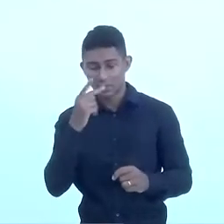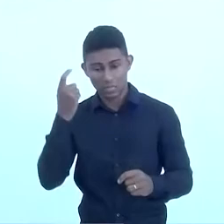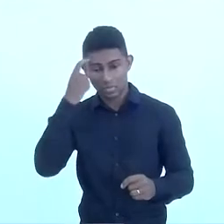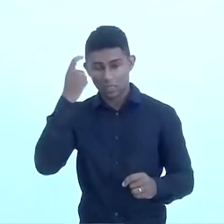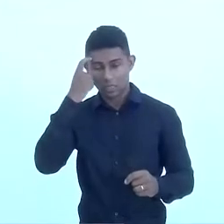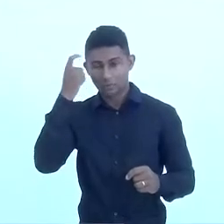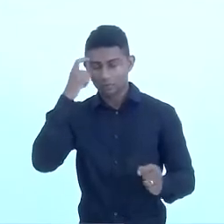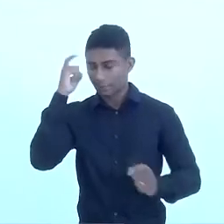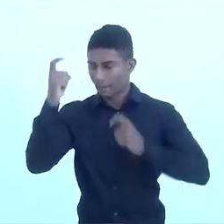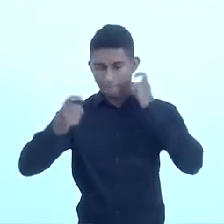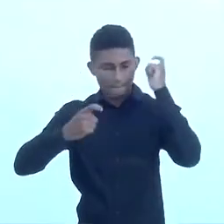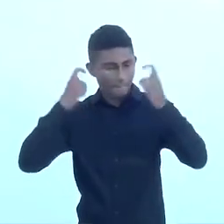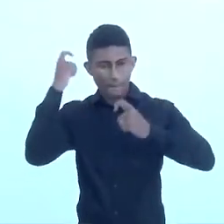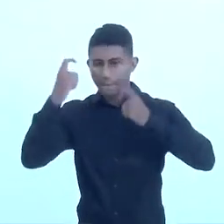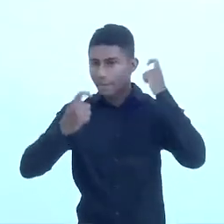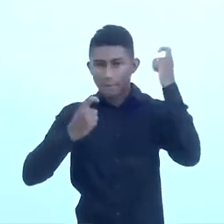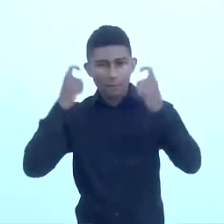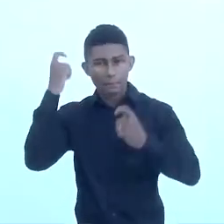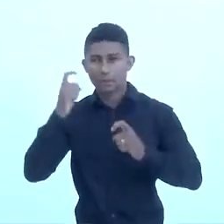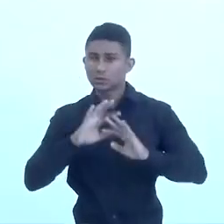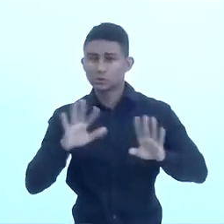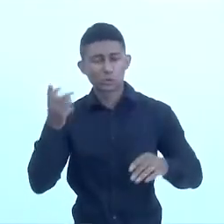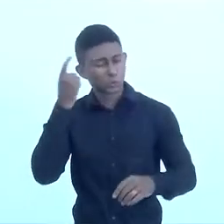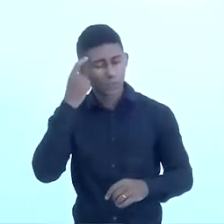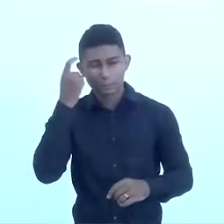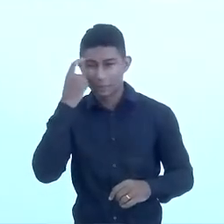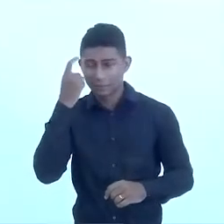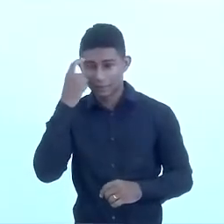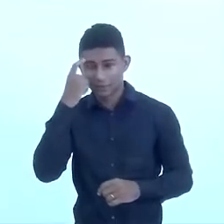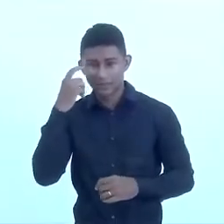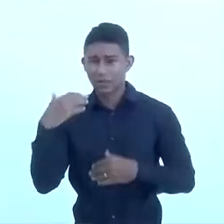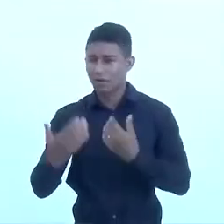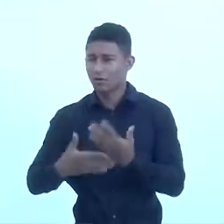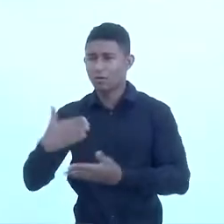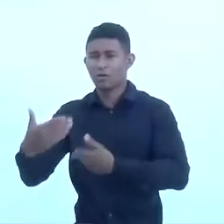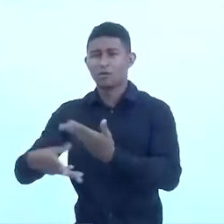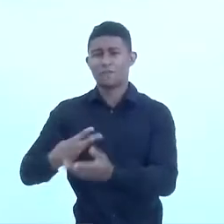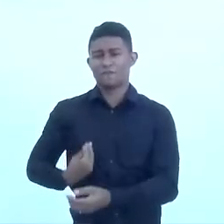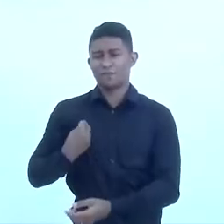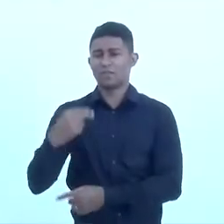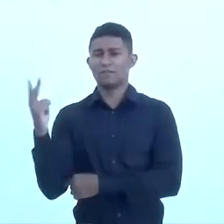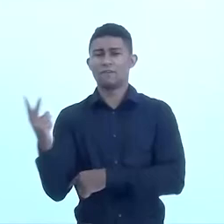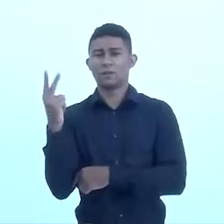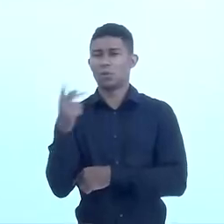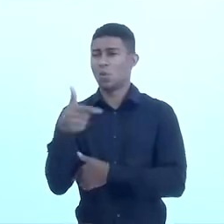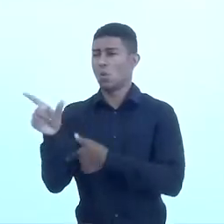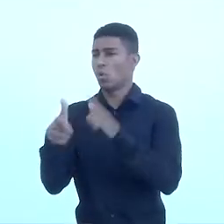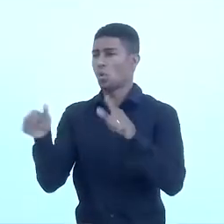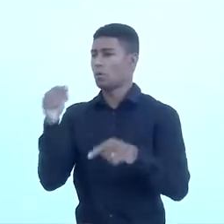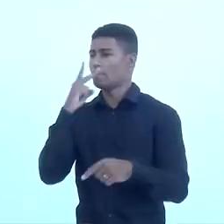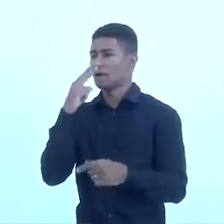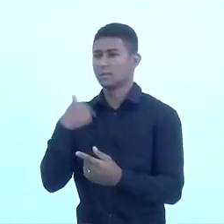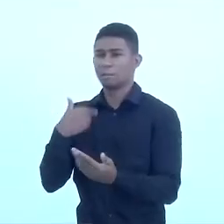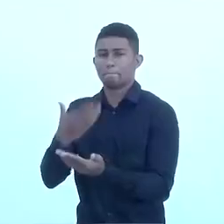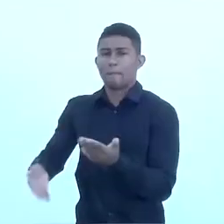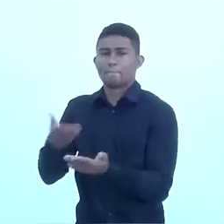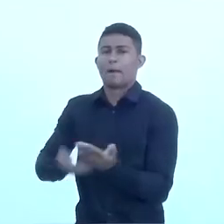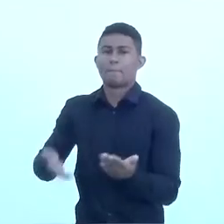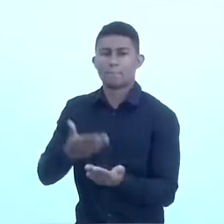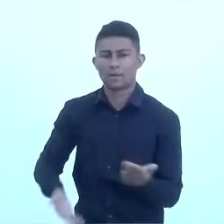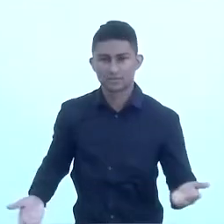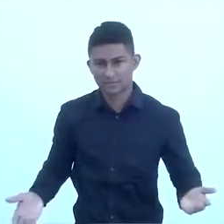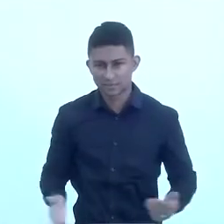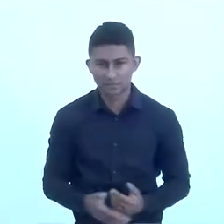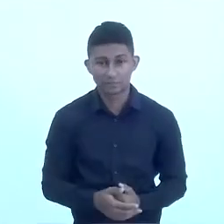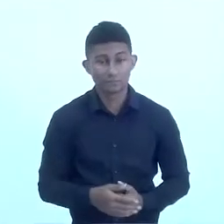túnel, que é isso. Você só pensa nisso. E aí todos os outros valores vão para... Para as cucuias, né? Eu quero falar várias